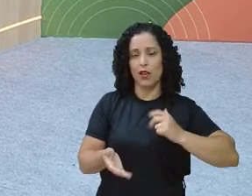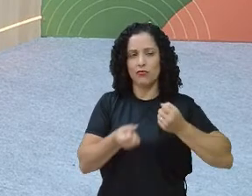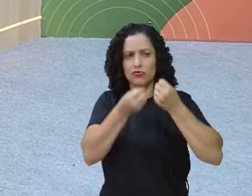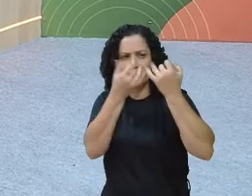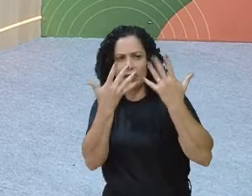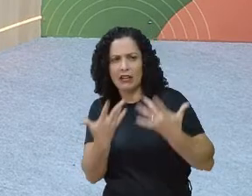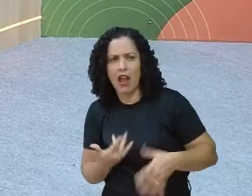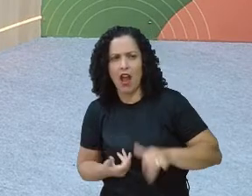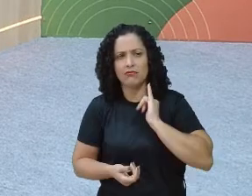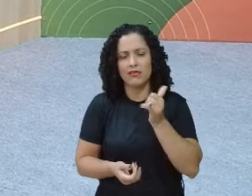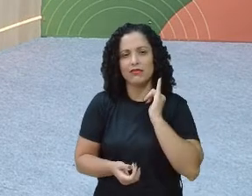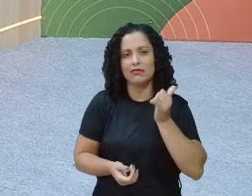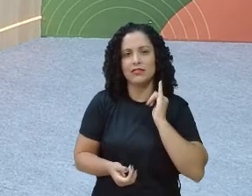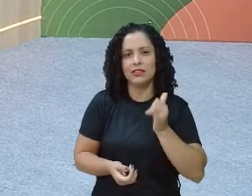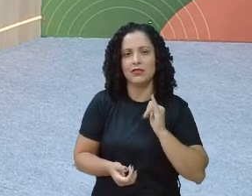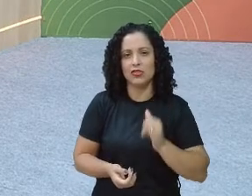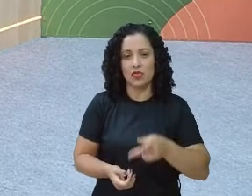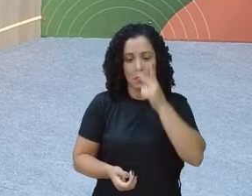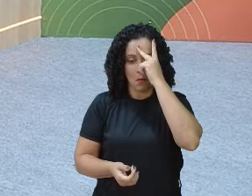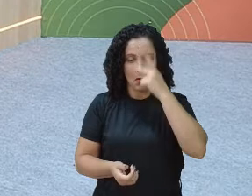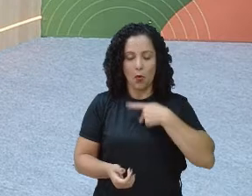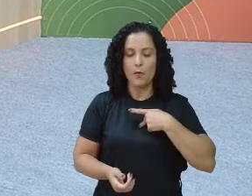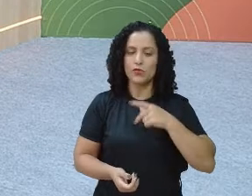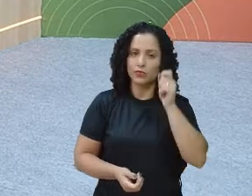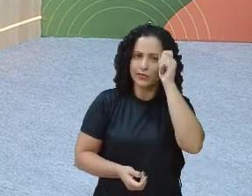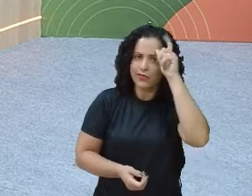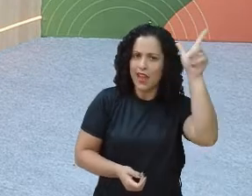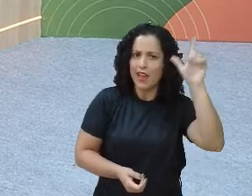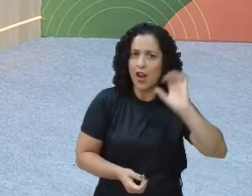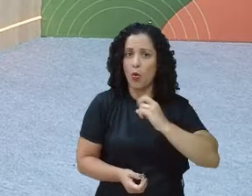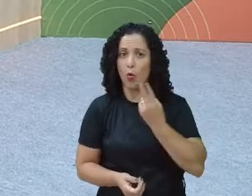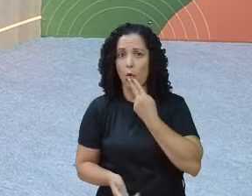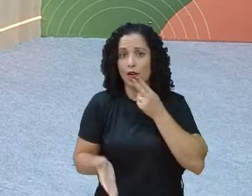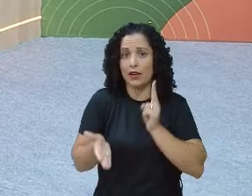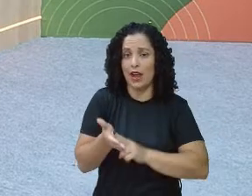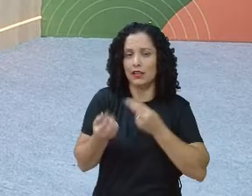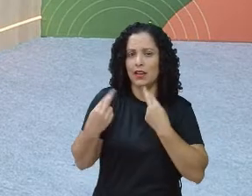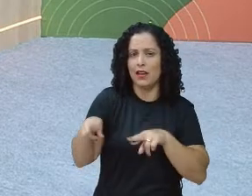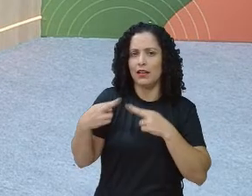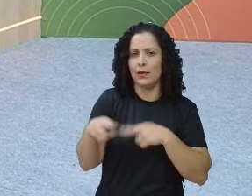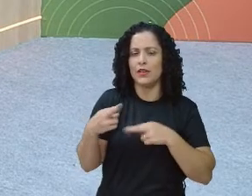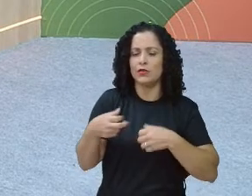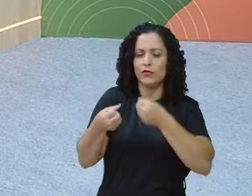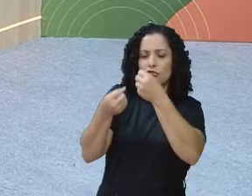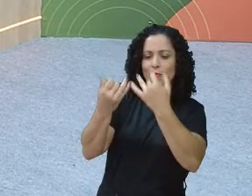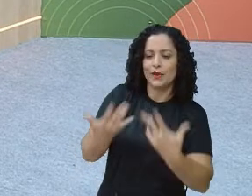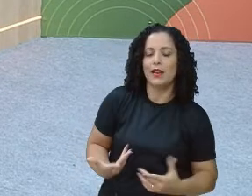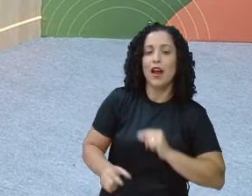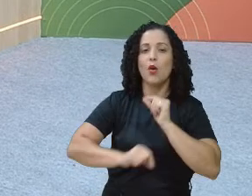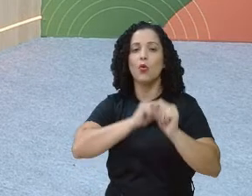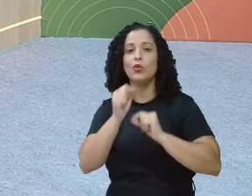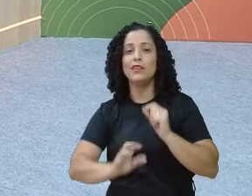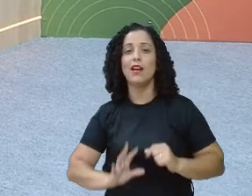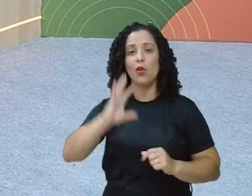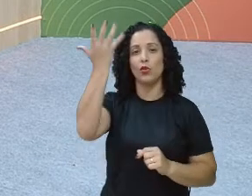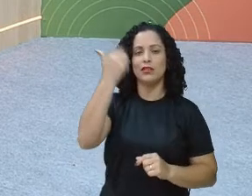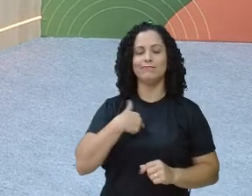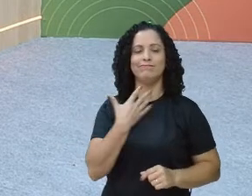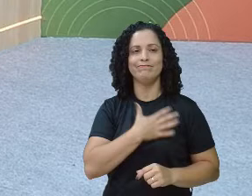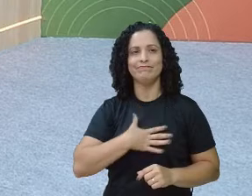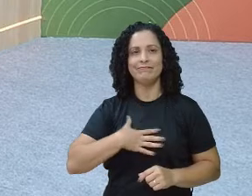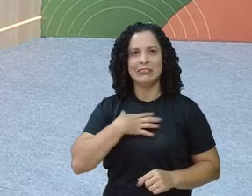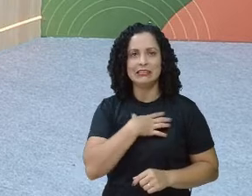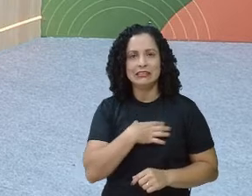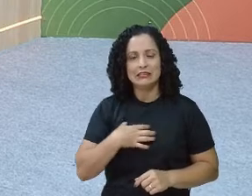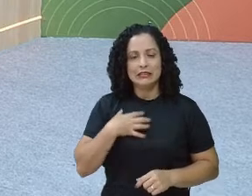coisa, algum fato que aconteceu comigo, alguma ideia que eu tenha. Se é uma carta de reclamação, eu vou narrar alguma coisa que aconteceu, que me deixou insatisfeita,